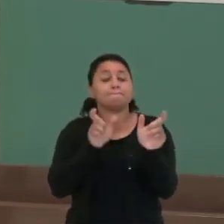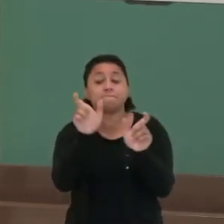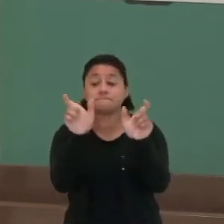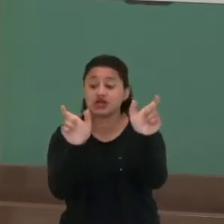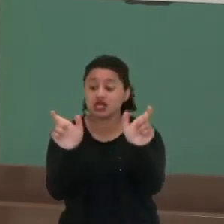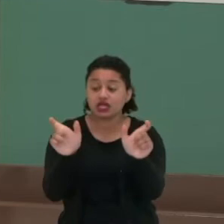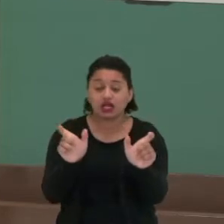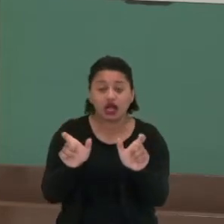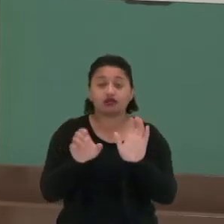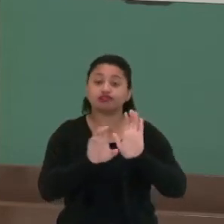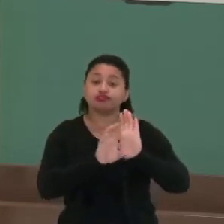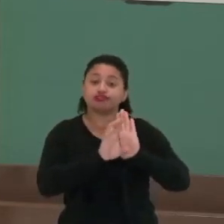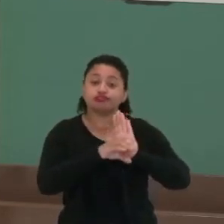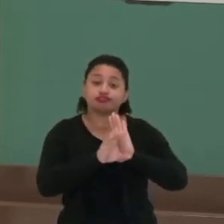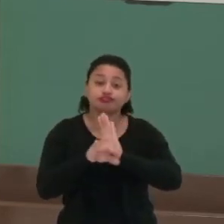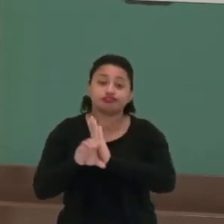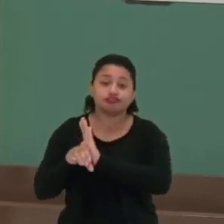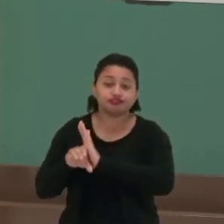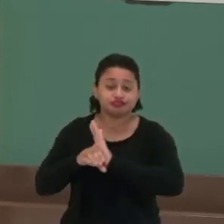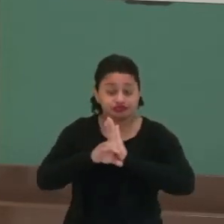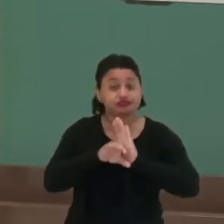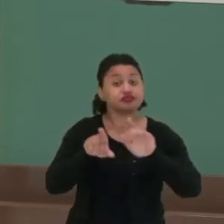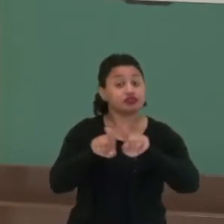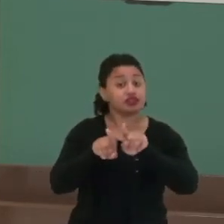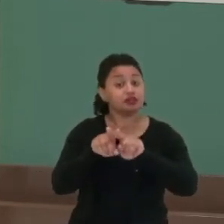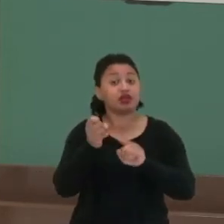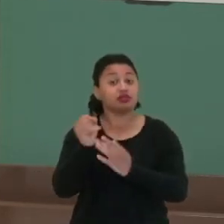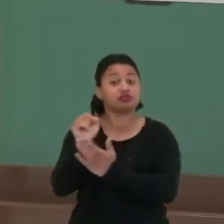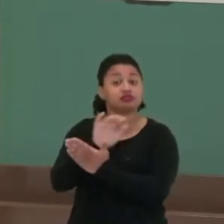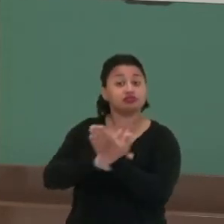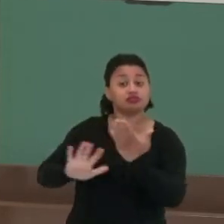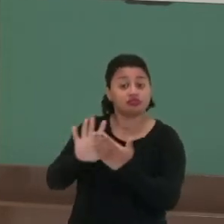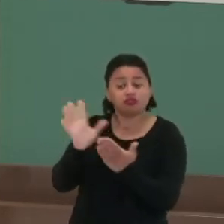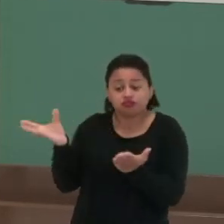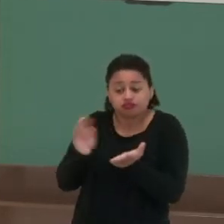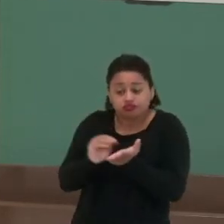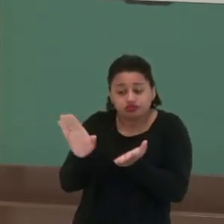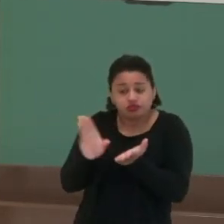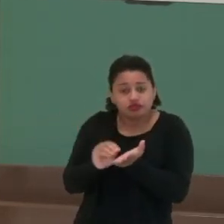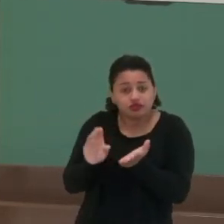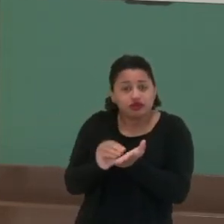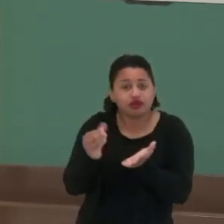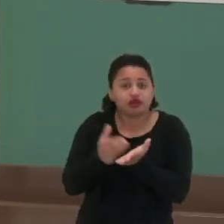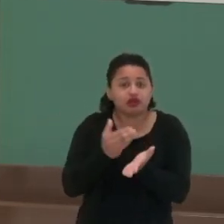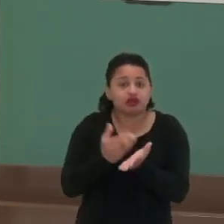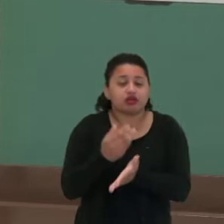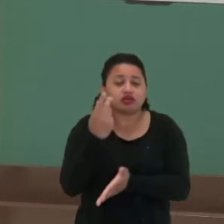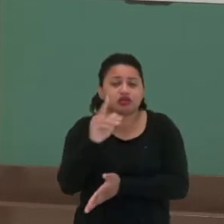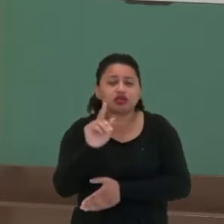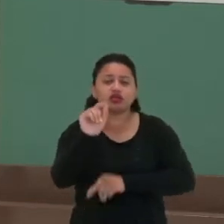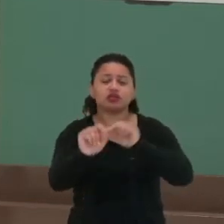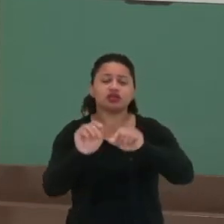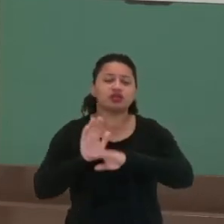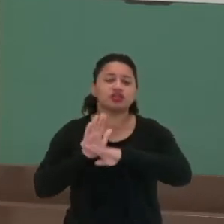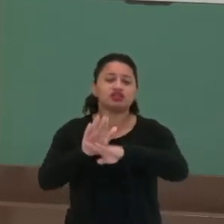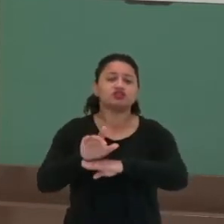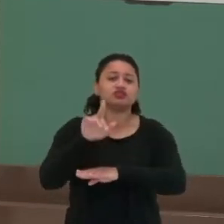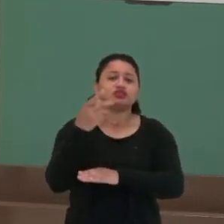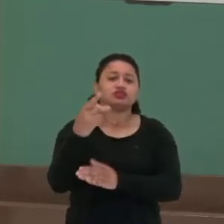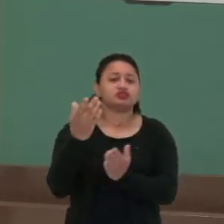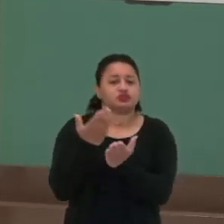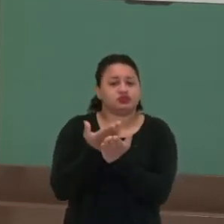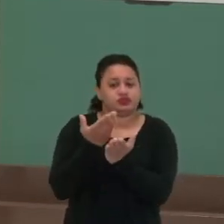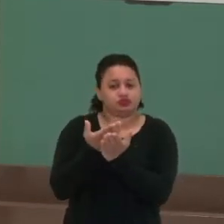palavras, conceitos, até imagens, você pode registrar no seu caderno, que vai facilitar os seus